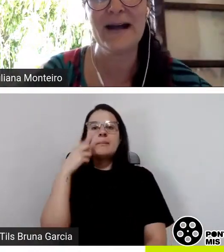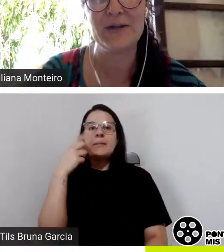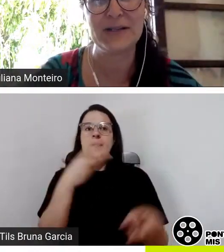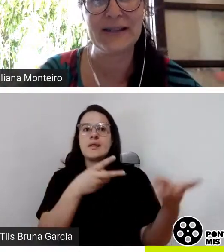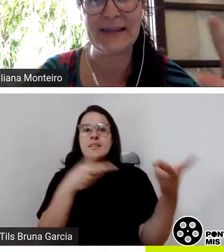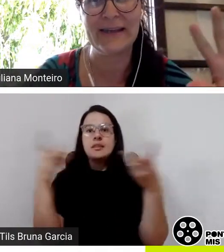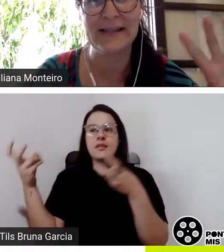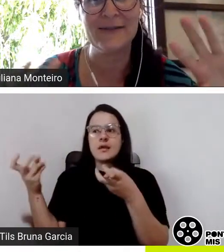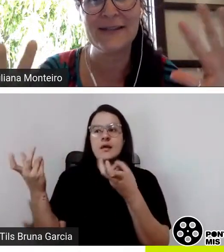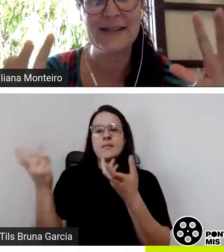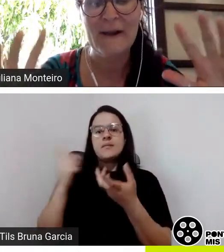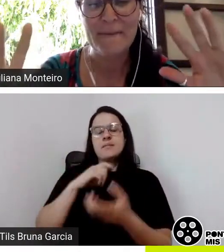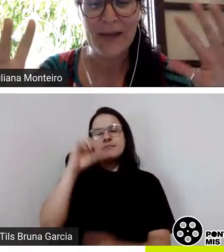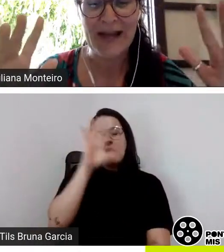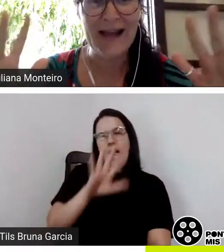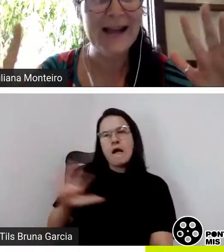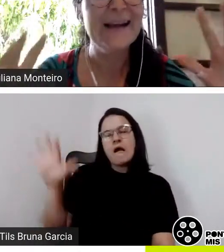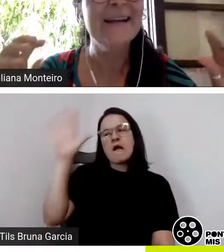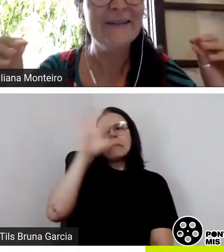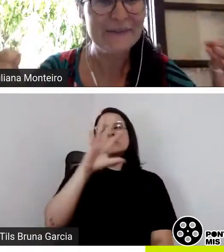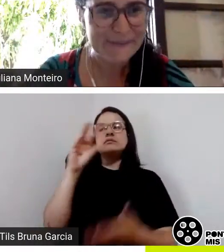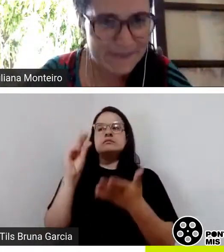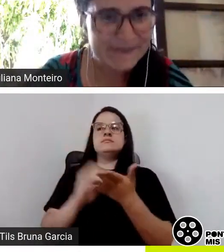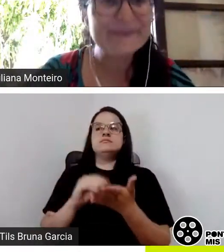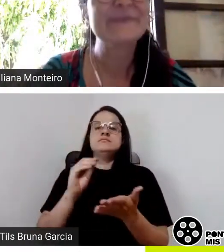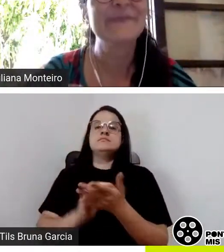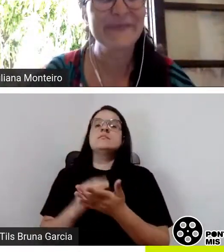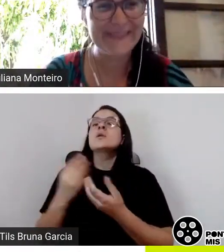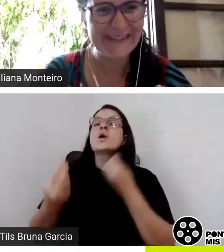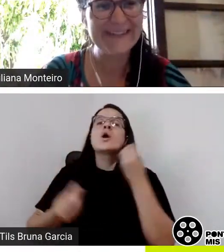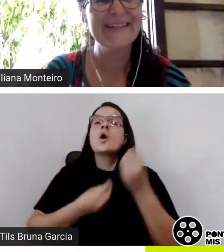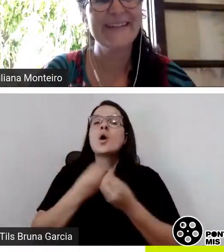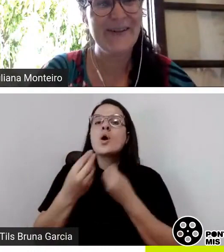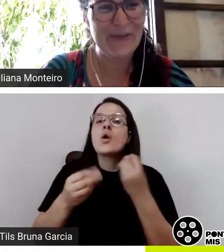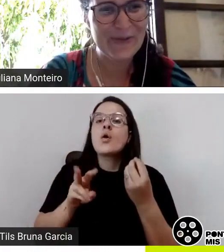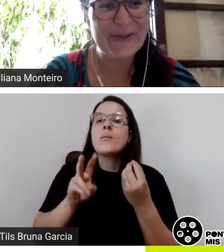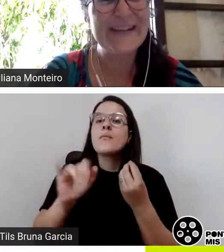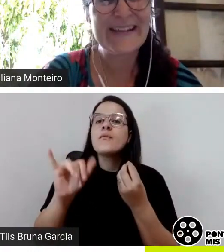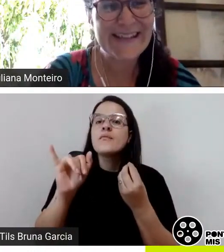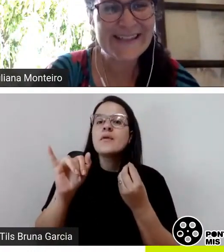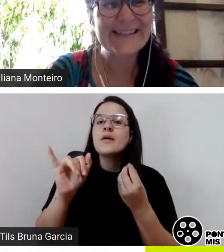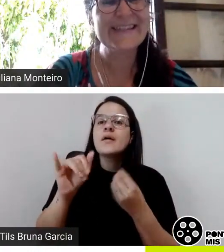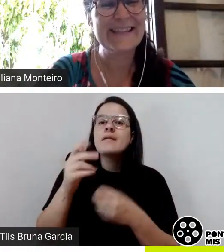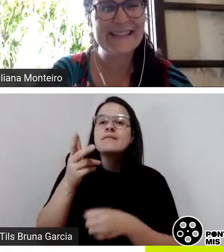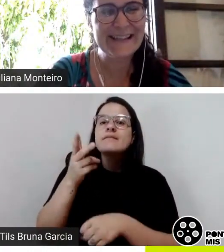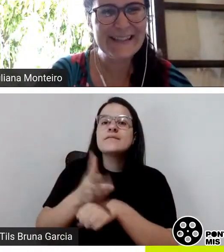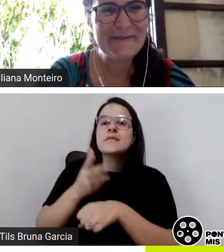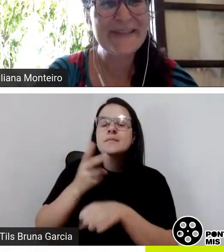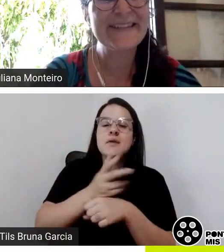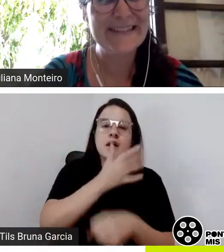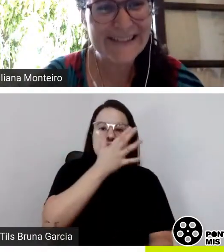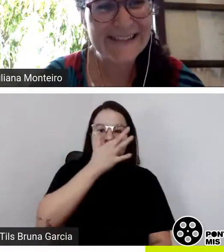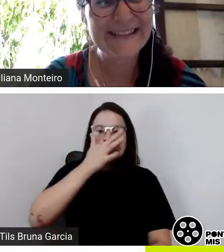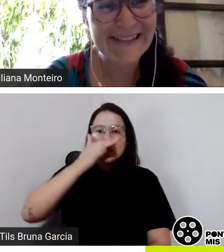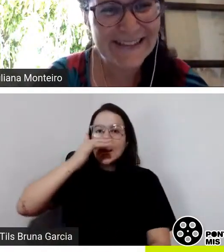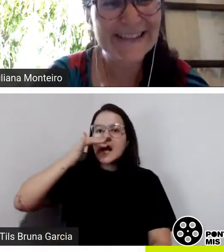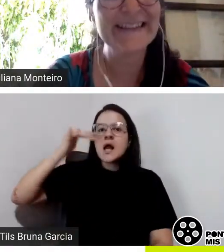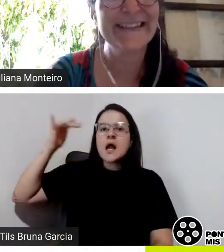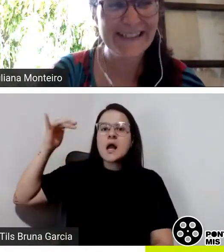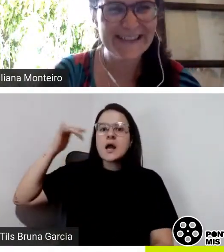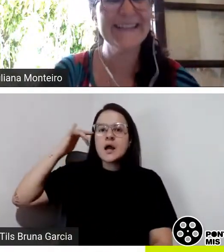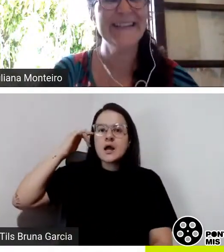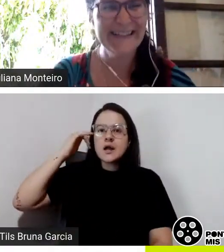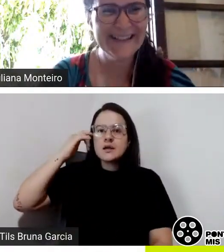escrever com imagens, né? Que às vezes... Como é que alguém vai filmar? Como é que você vai filmar o aroma das corticeiras em flor? Exatamente. Não, quem vai filmar não sou eu, vai